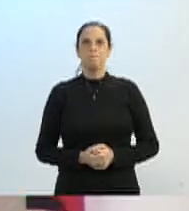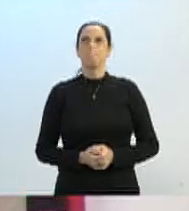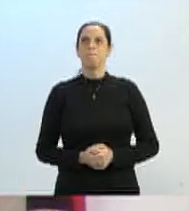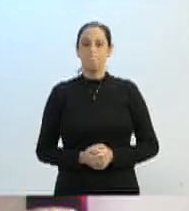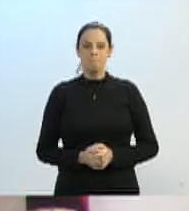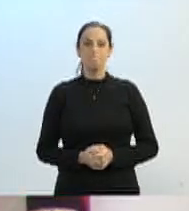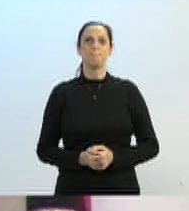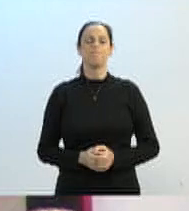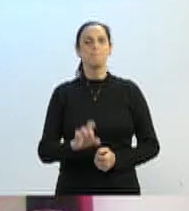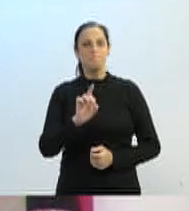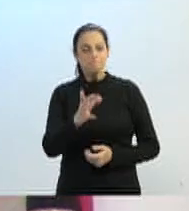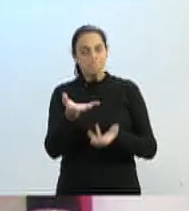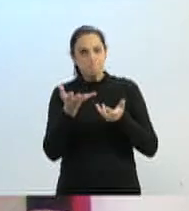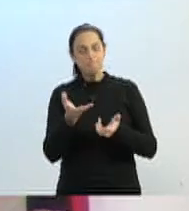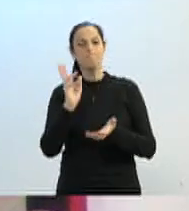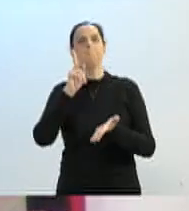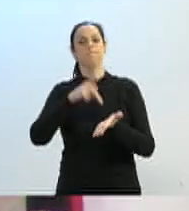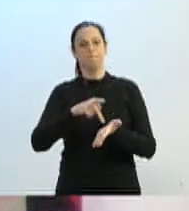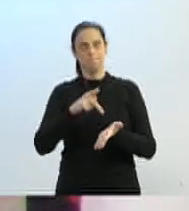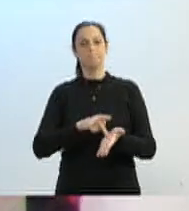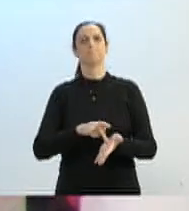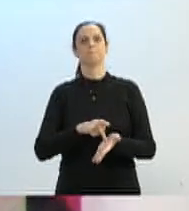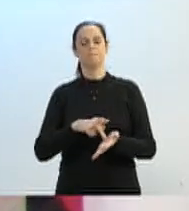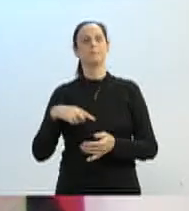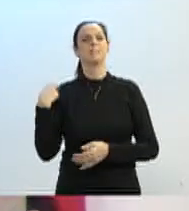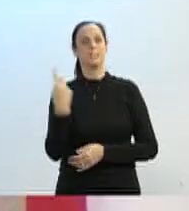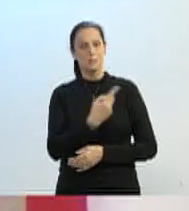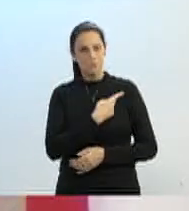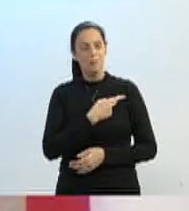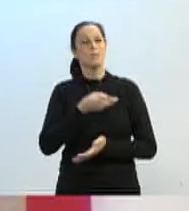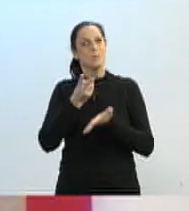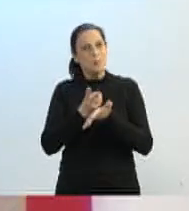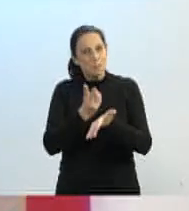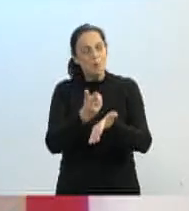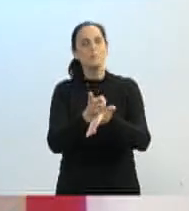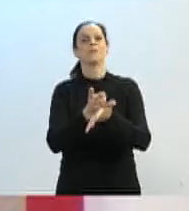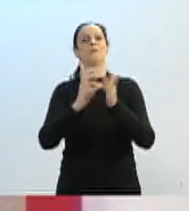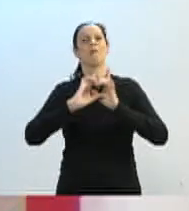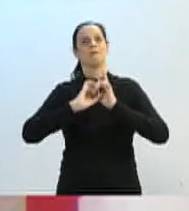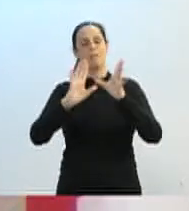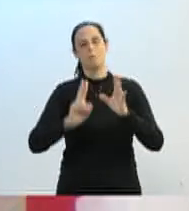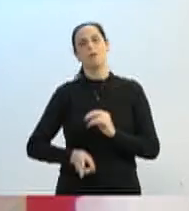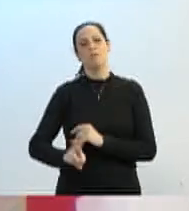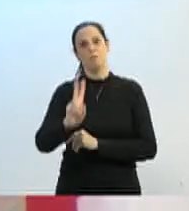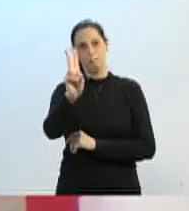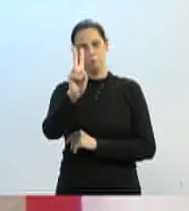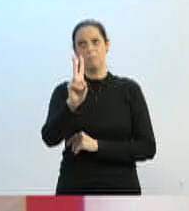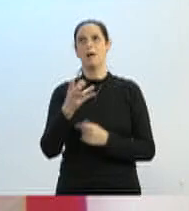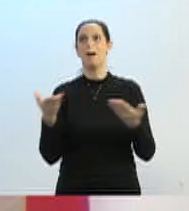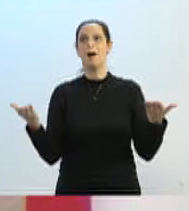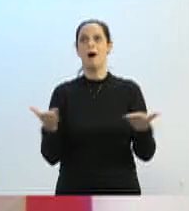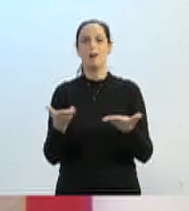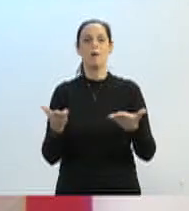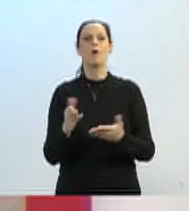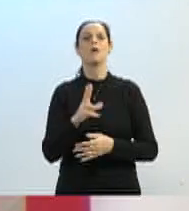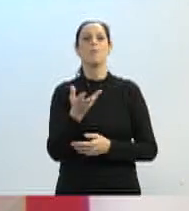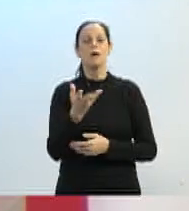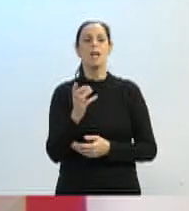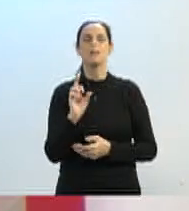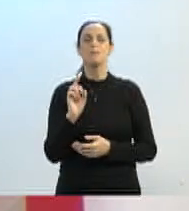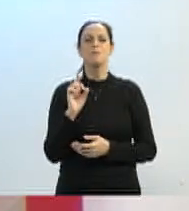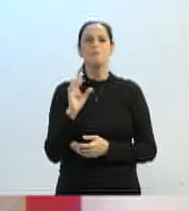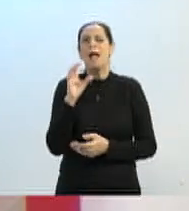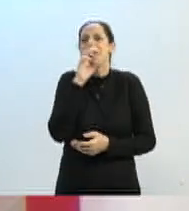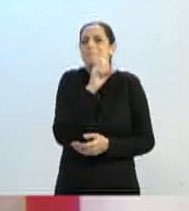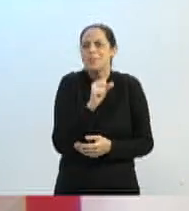faça valer o que a gente tanto preza, que é a democracia. E eu encerro aqui apenas dando um tira-gosto, mas